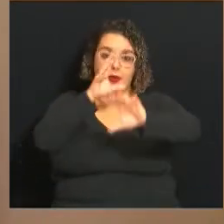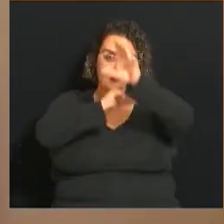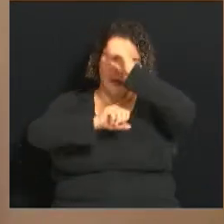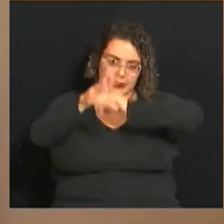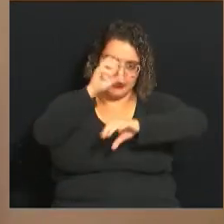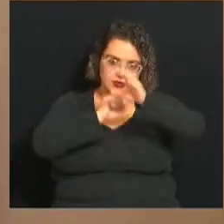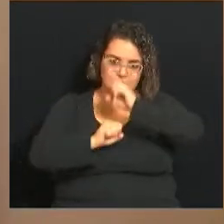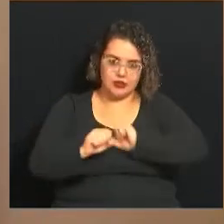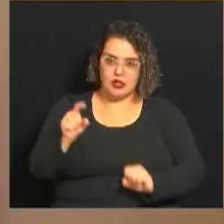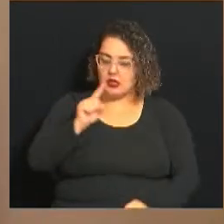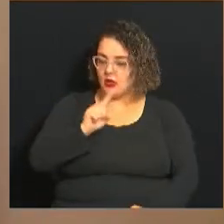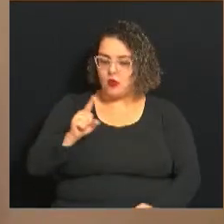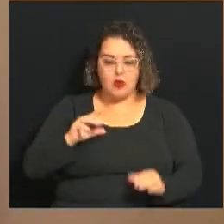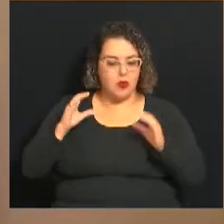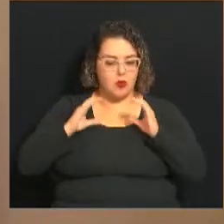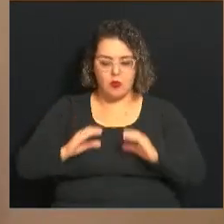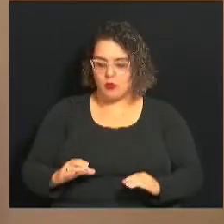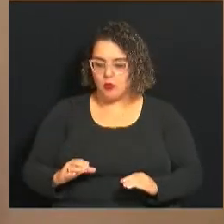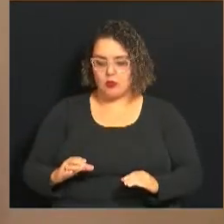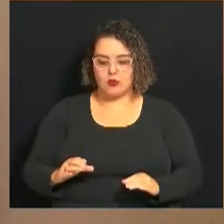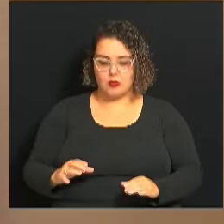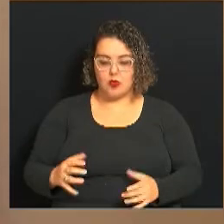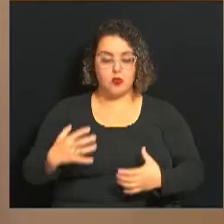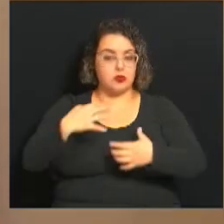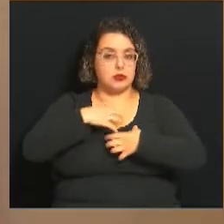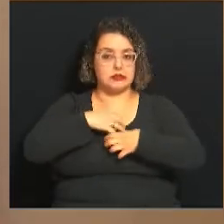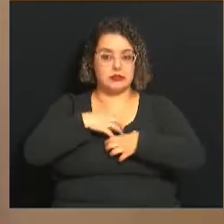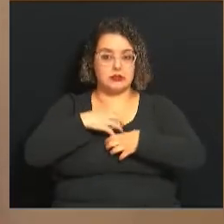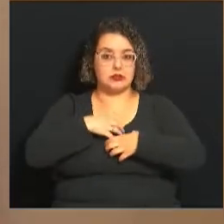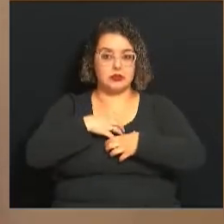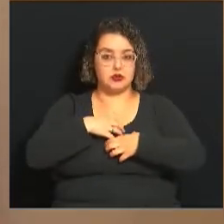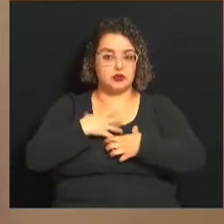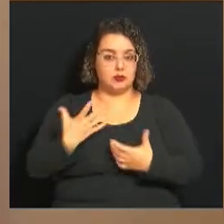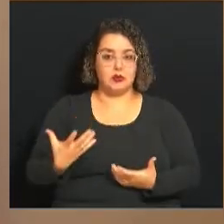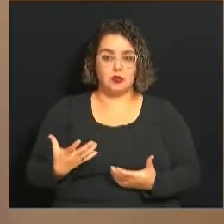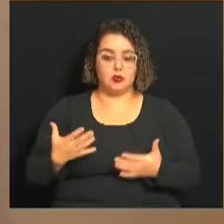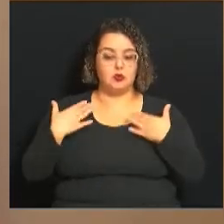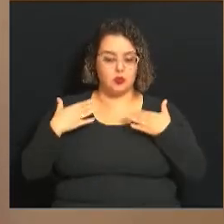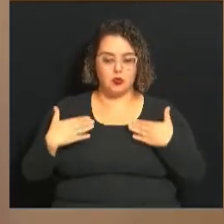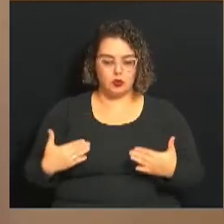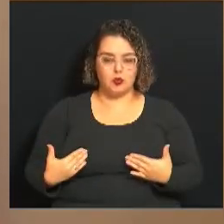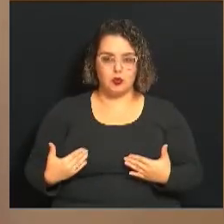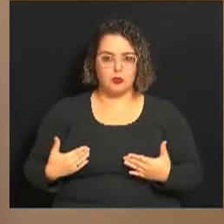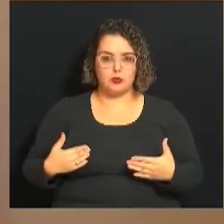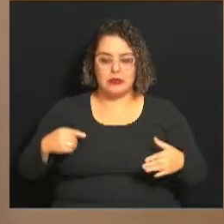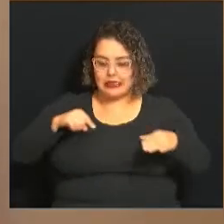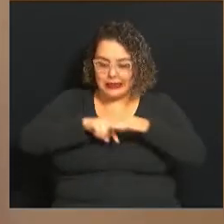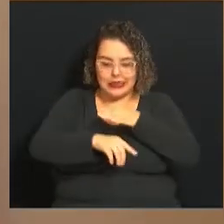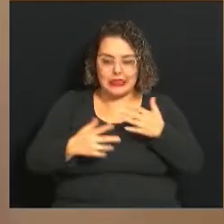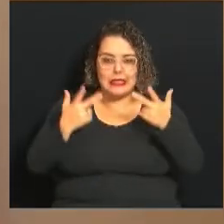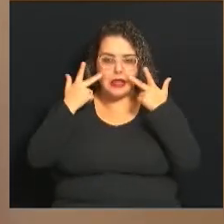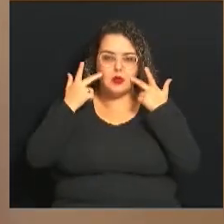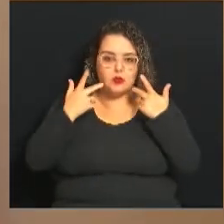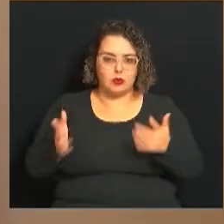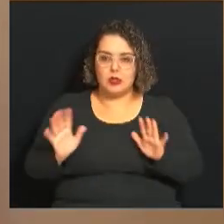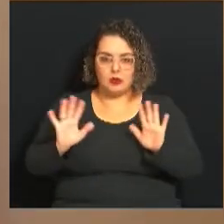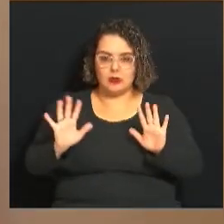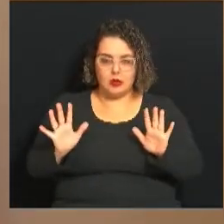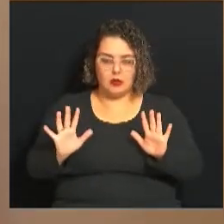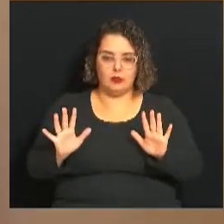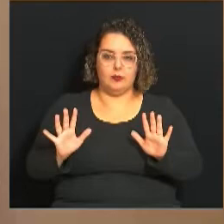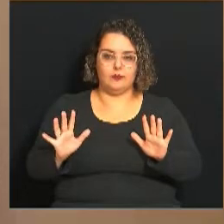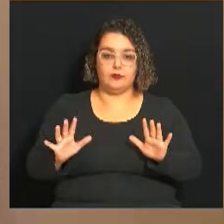não é uma emoção, um sentimento, né? Uma sensação do corpo humano nato, não é natural do corpo, né? Ela